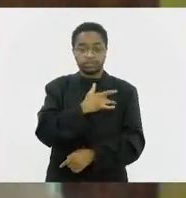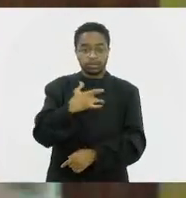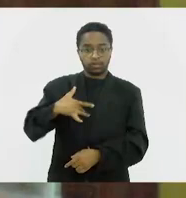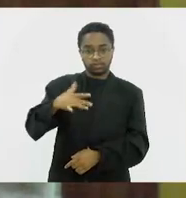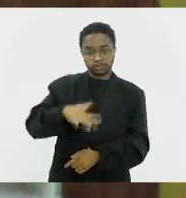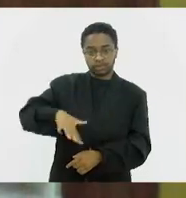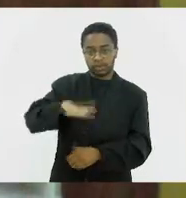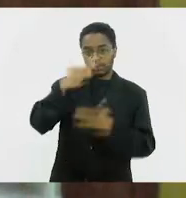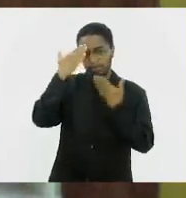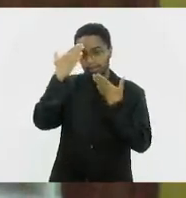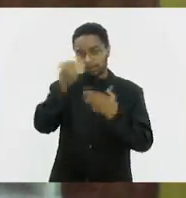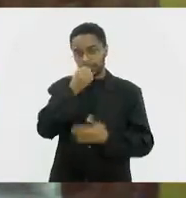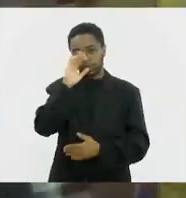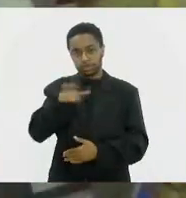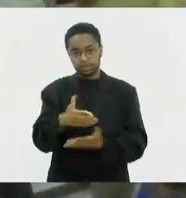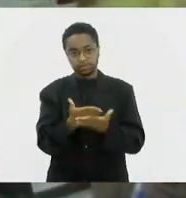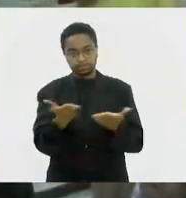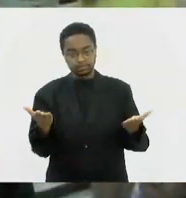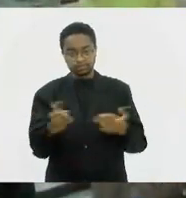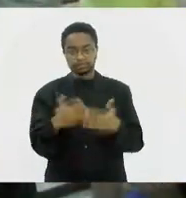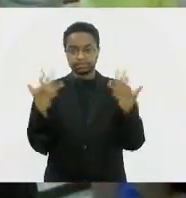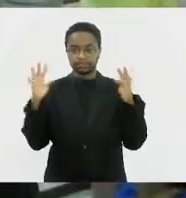Obrigado, boa tarde a todos.